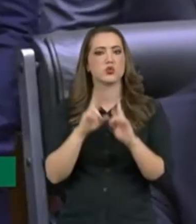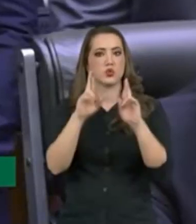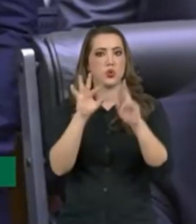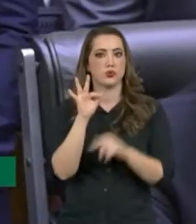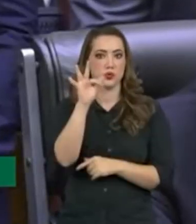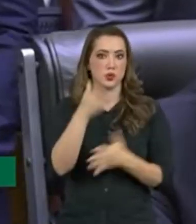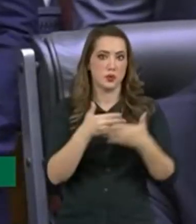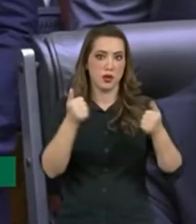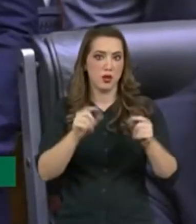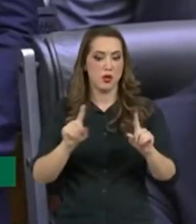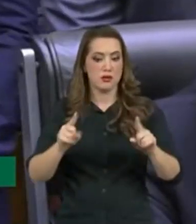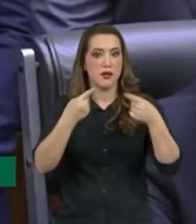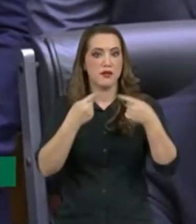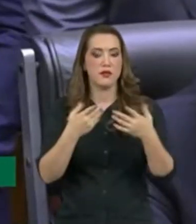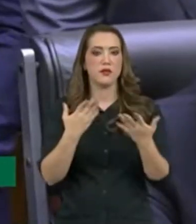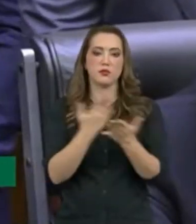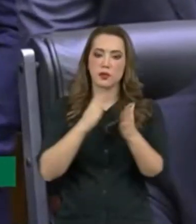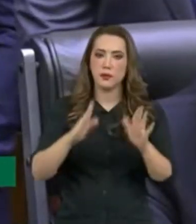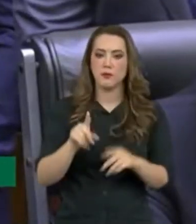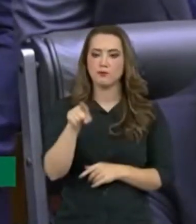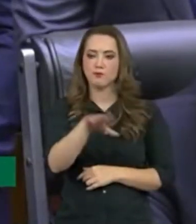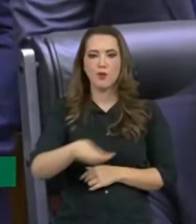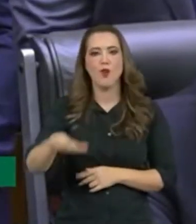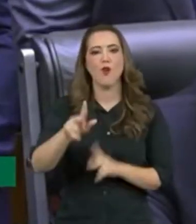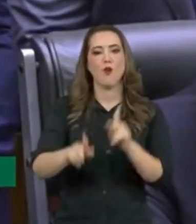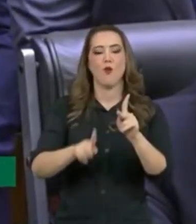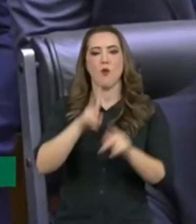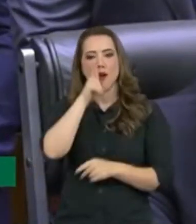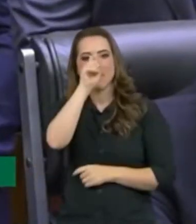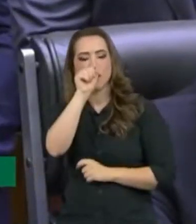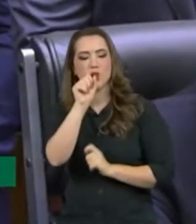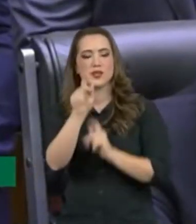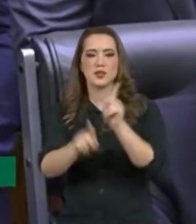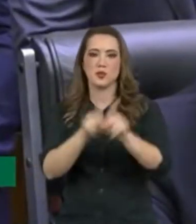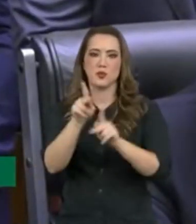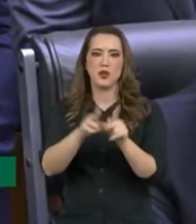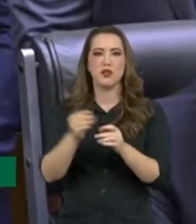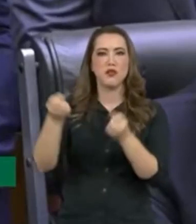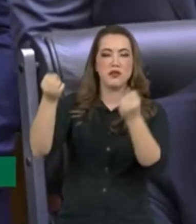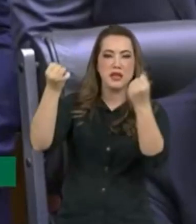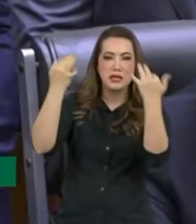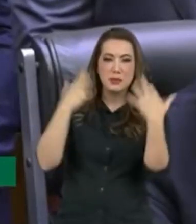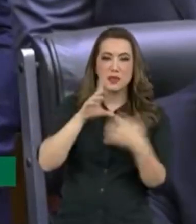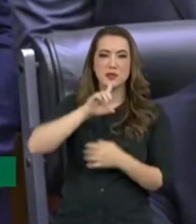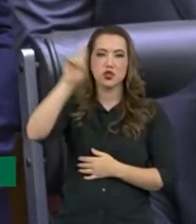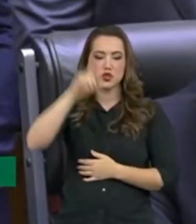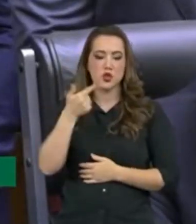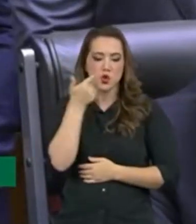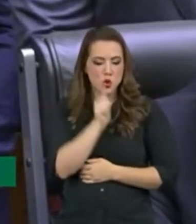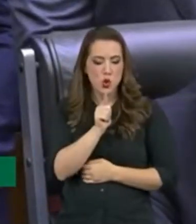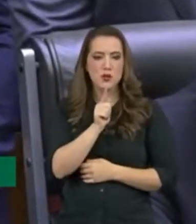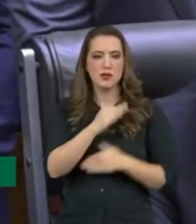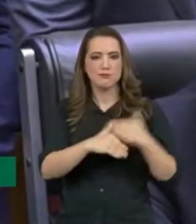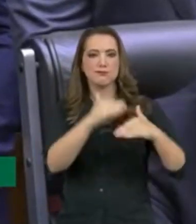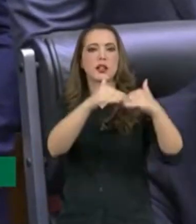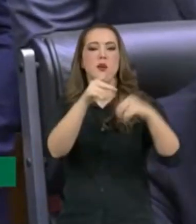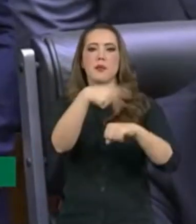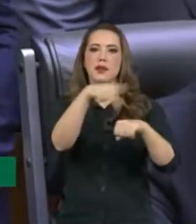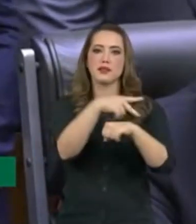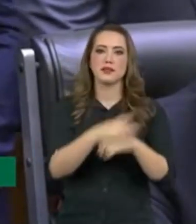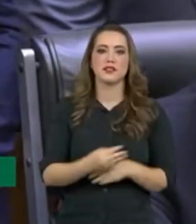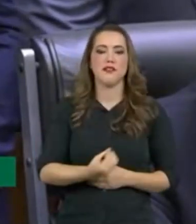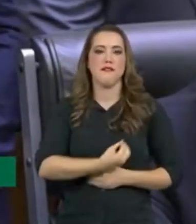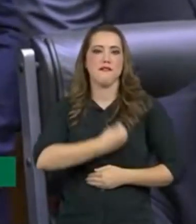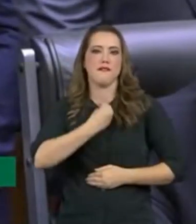desafios. Com a força do povo e as bênçãos de Deus, haveremos de reconstruir esse país.